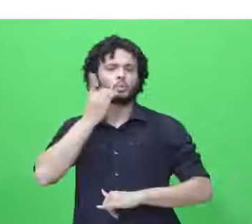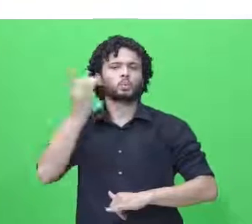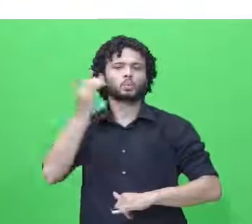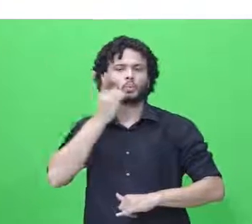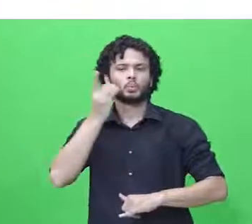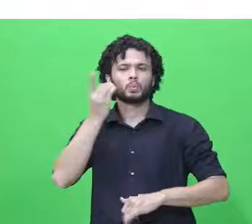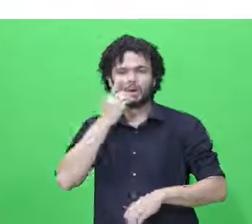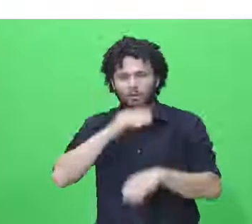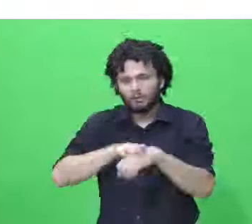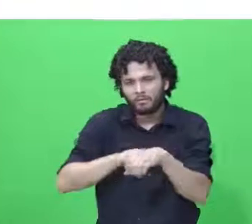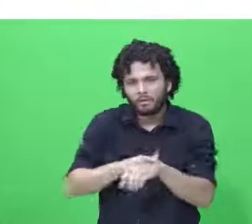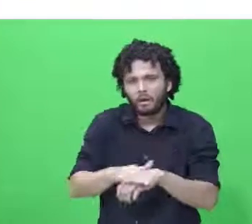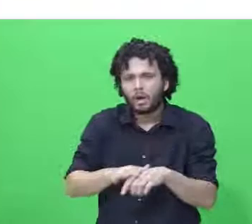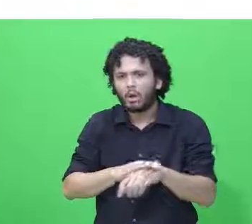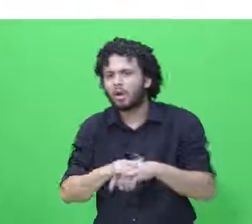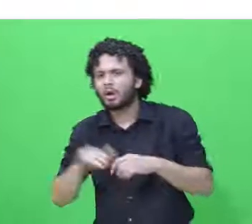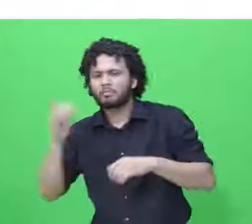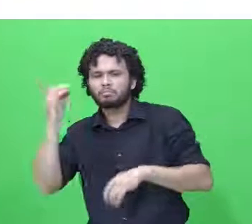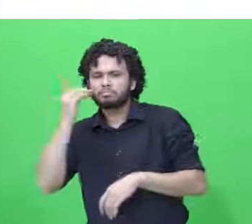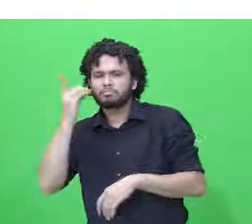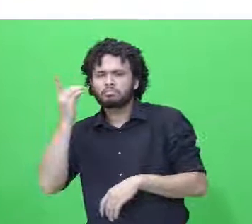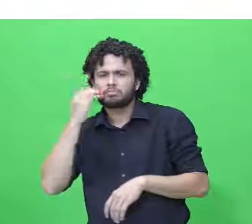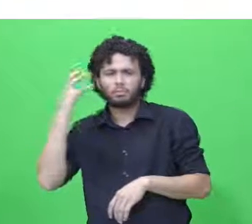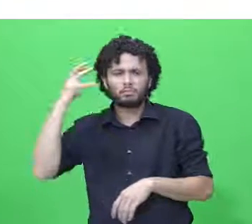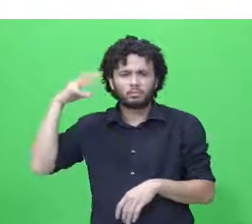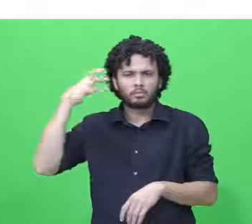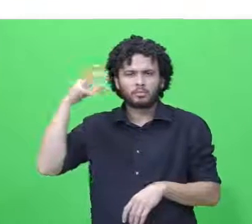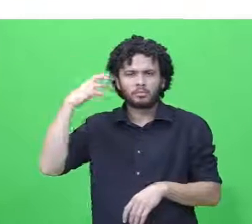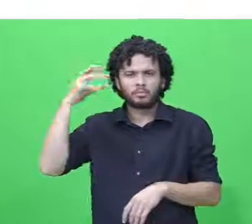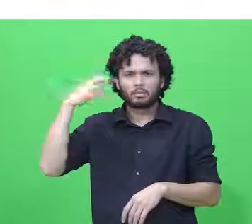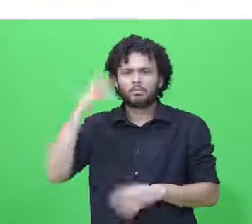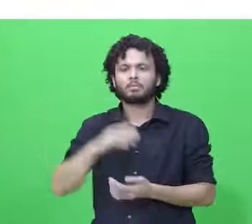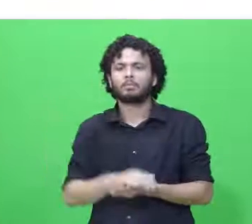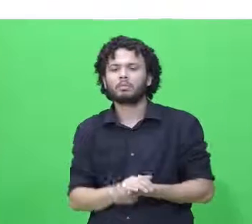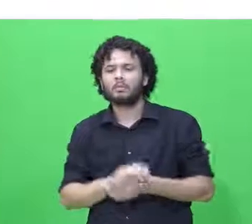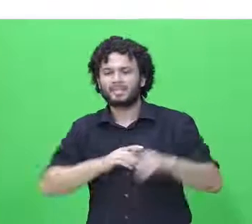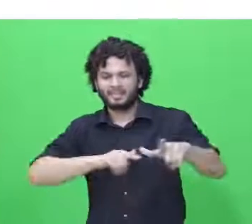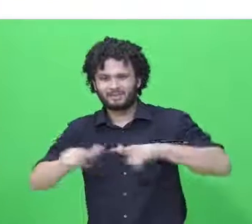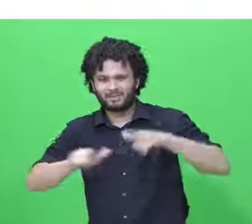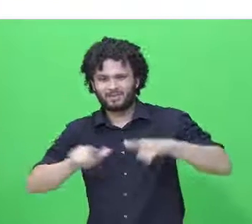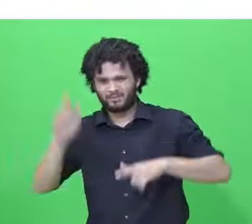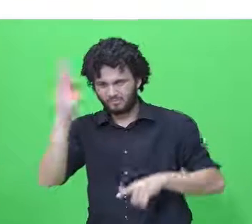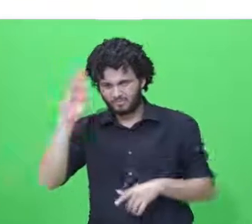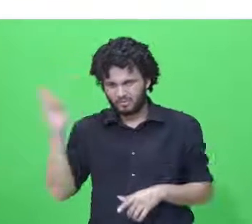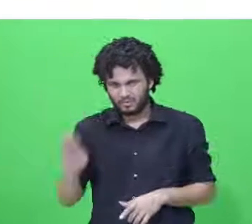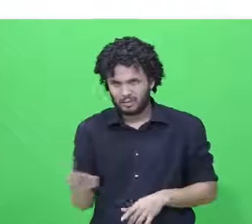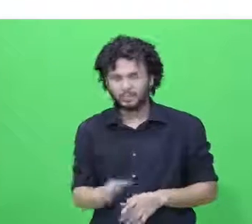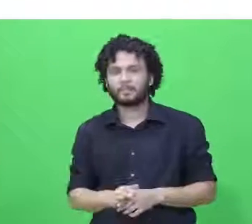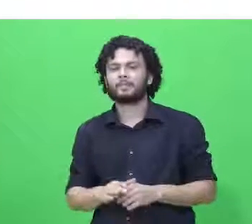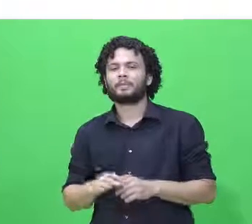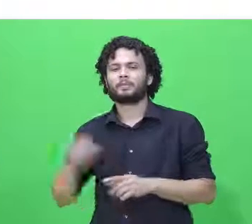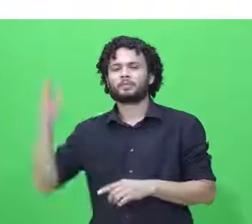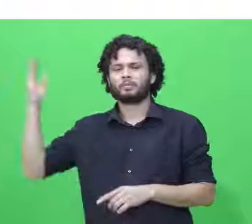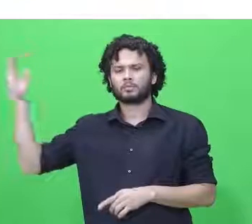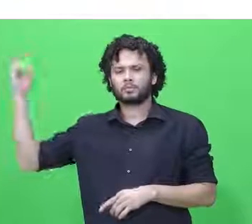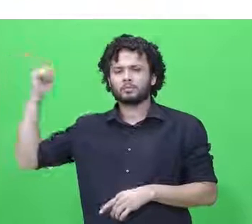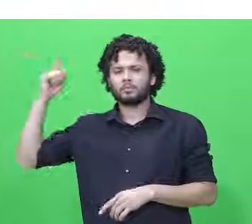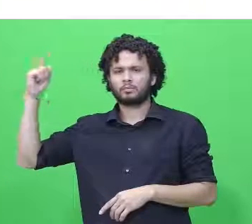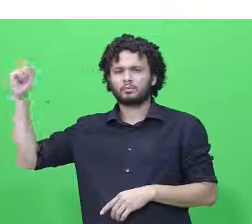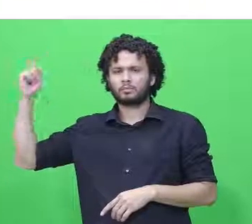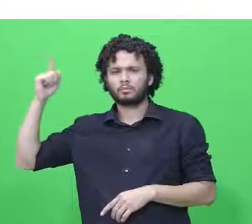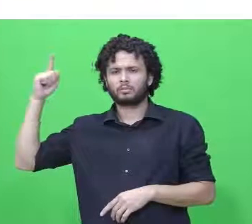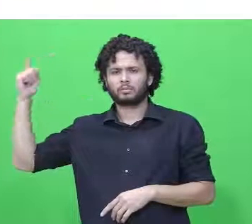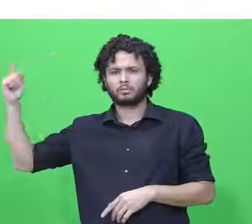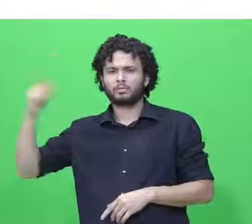então, com os trabalhadores do nosso Brasil, que era como ele chamava, então, aos trabalhadores. Uma outra imagem também, olha só, é